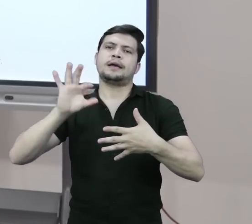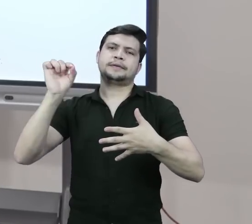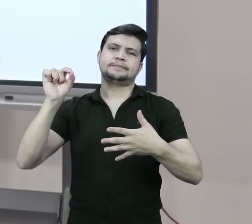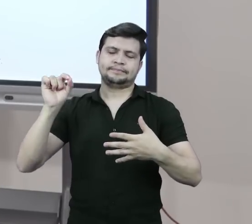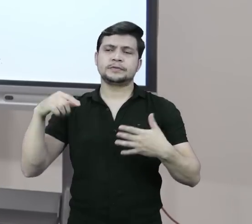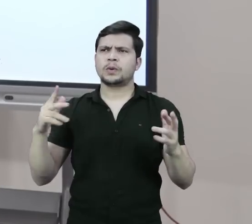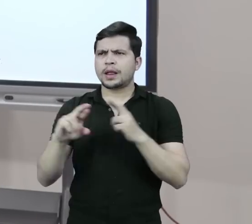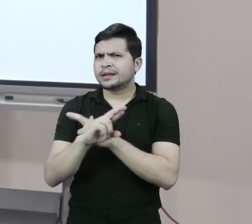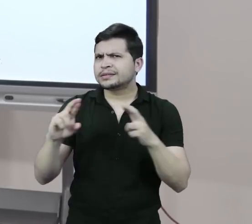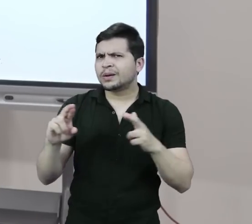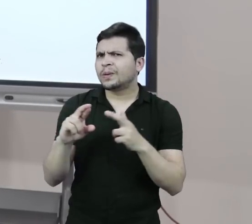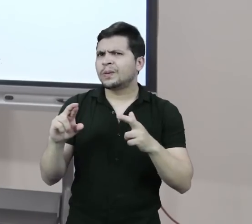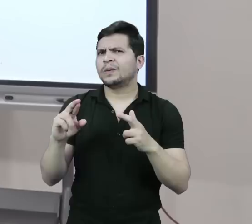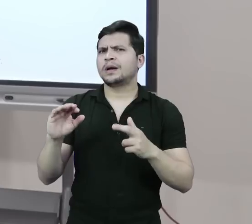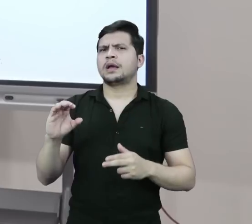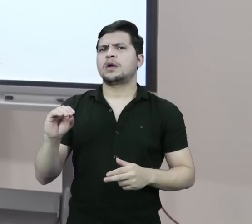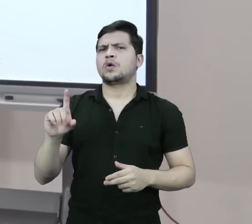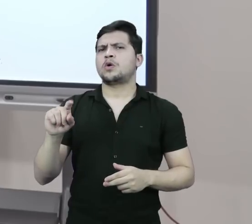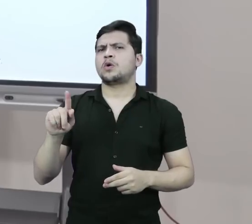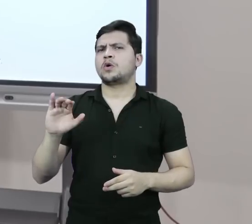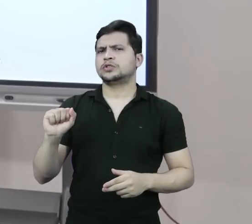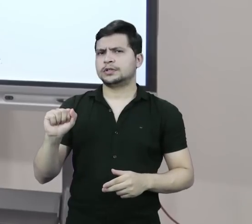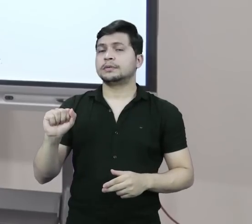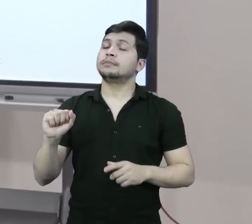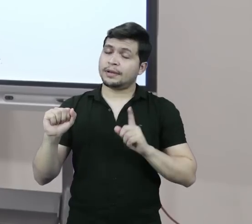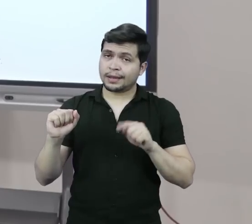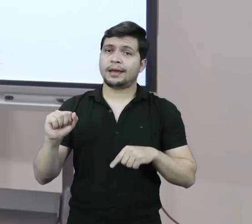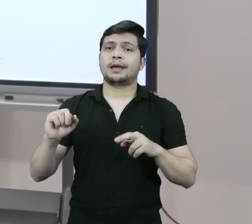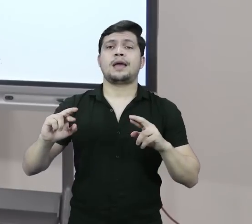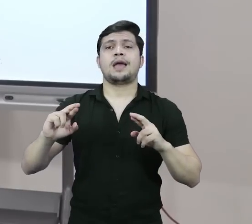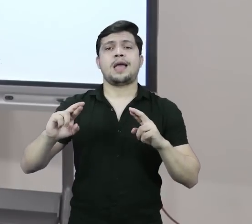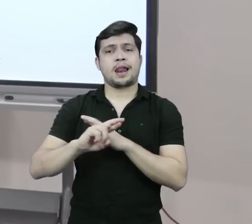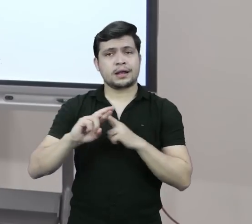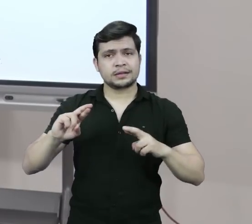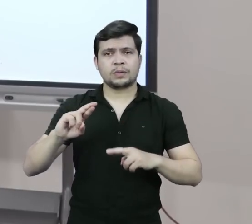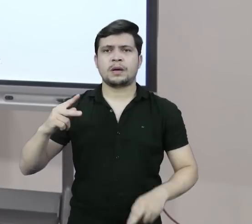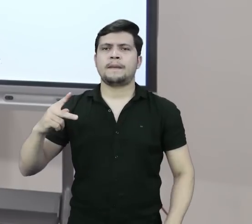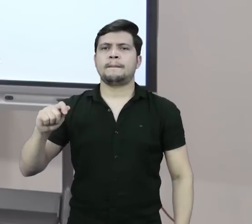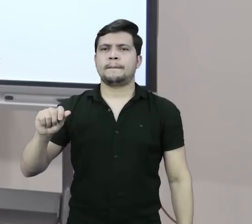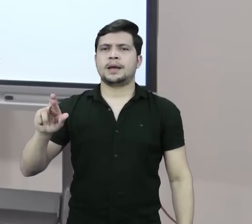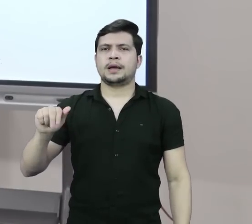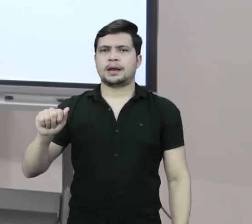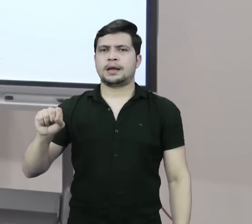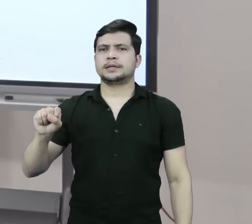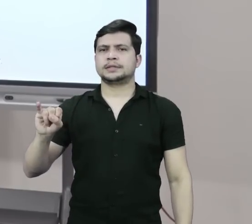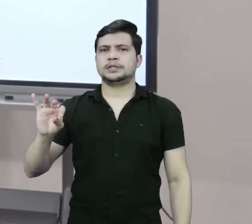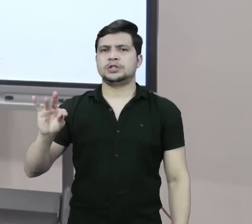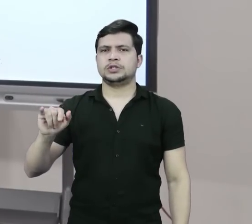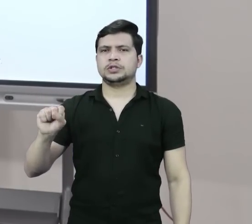ecológica seria essa aí, gente? Né? A relação realmente do parasitismo, né? Essas vespas aí, elas